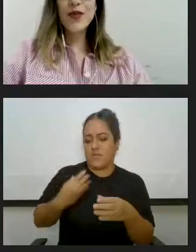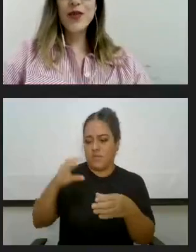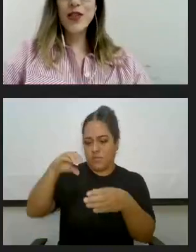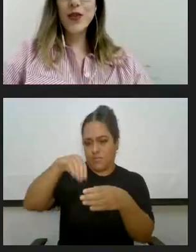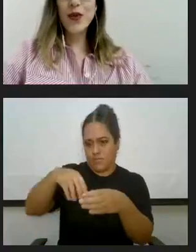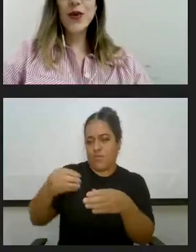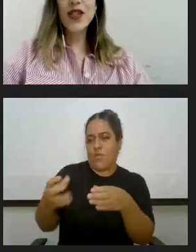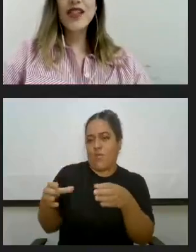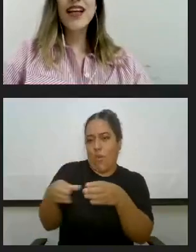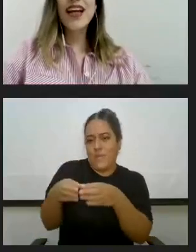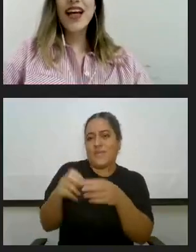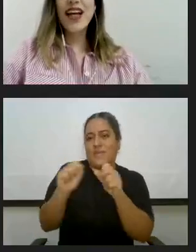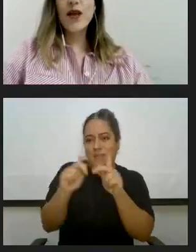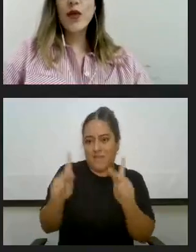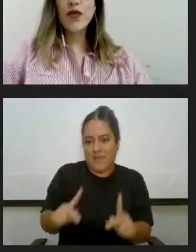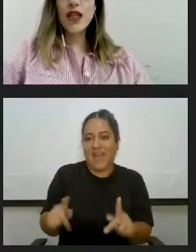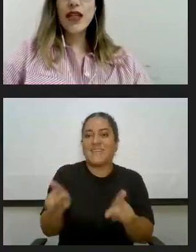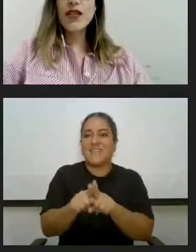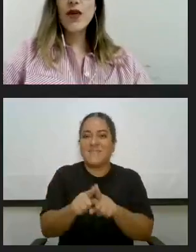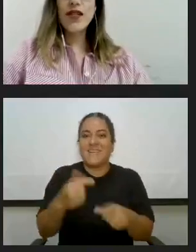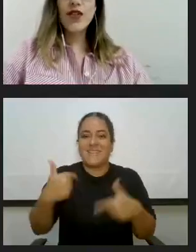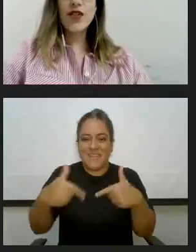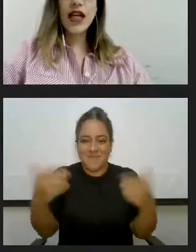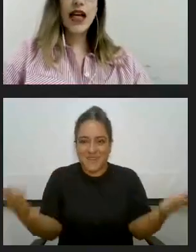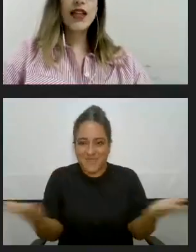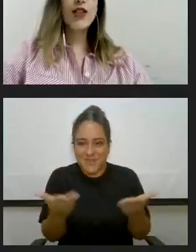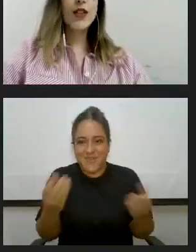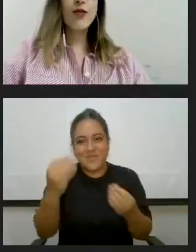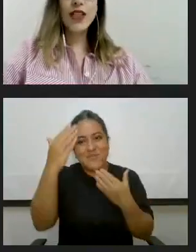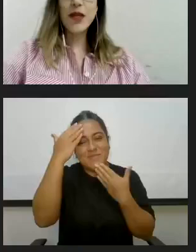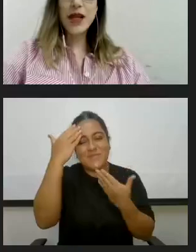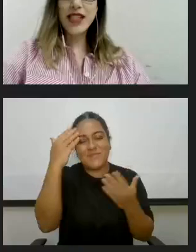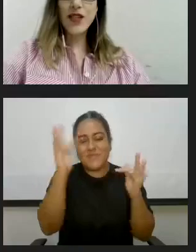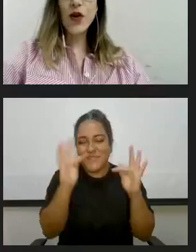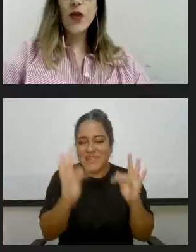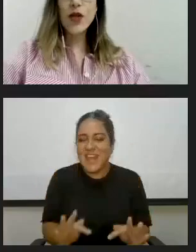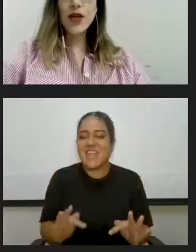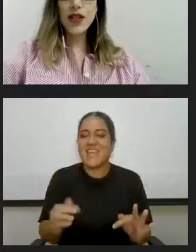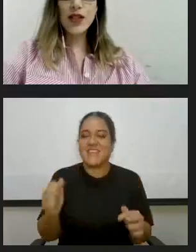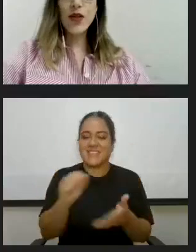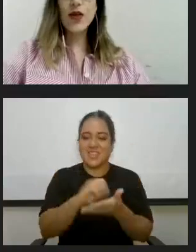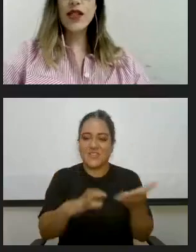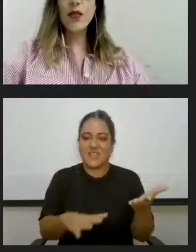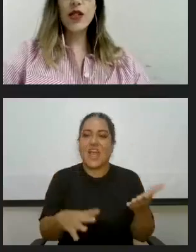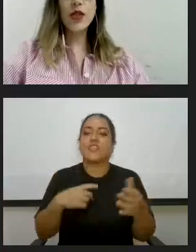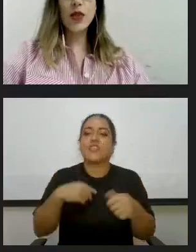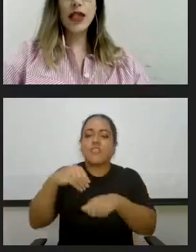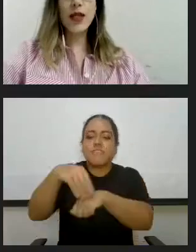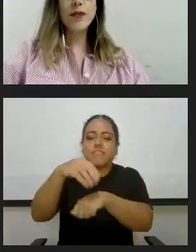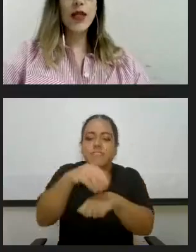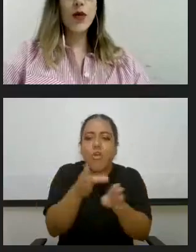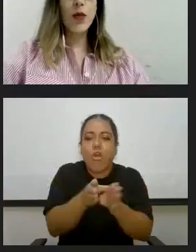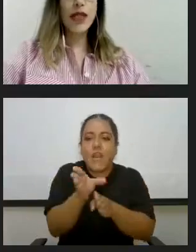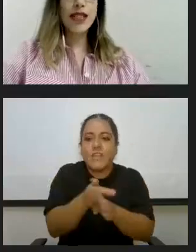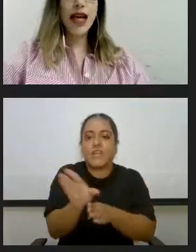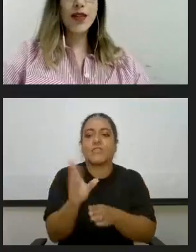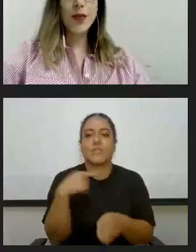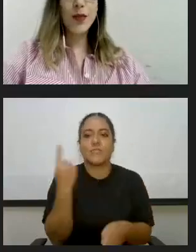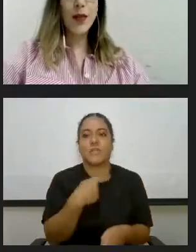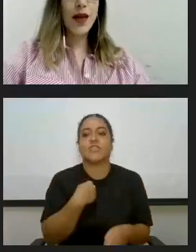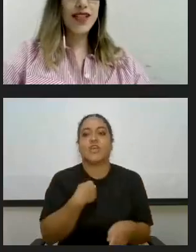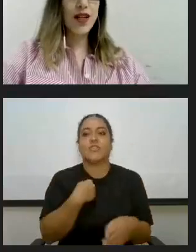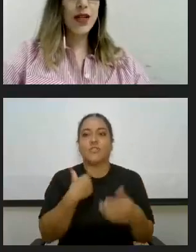pouquinho aqui nos bastidores, muito feliz com essa atividade, então vim aqui passar só algumas orientações, né, para a gente poder